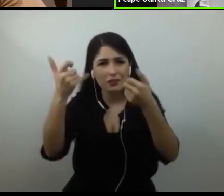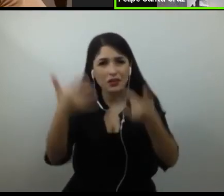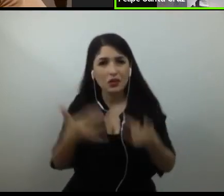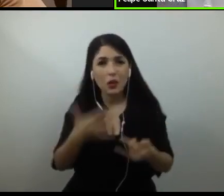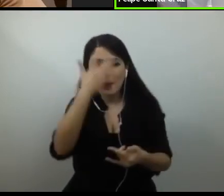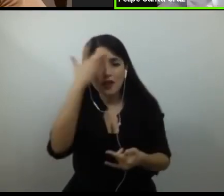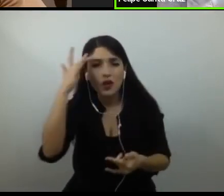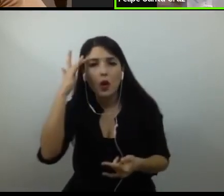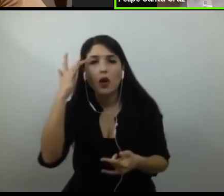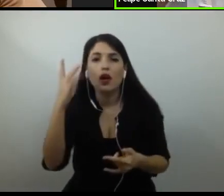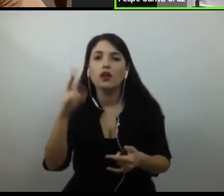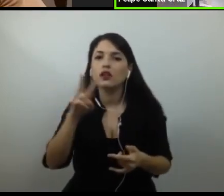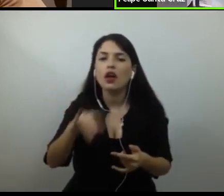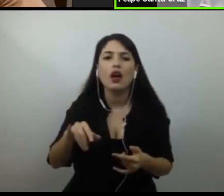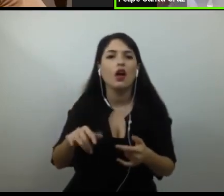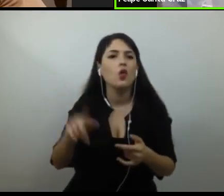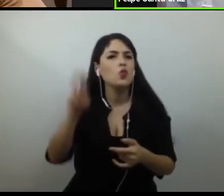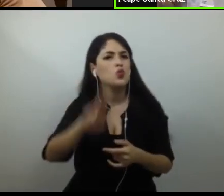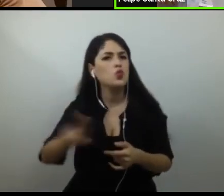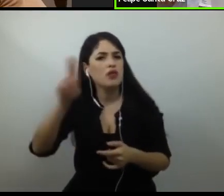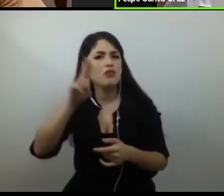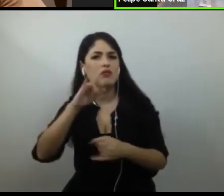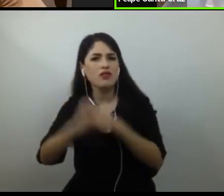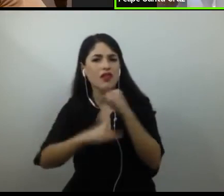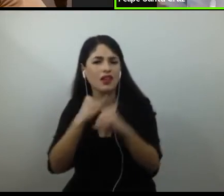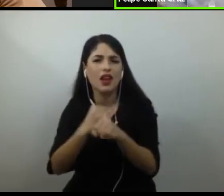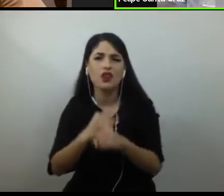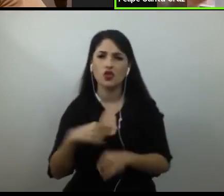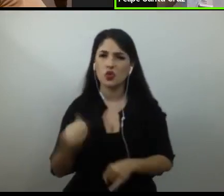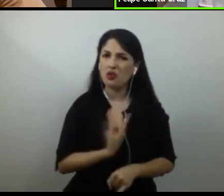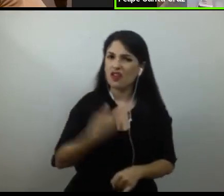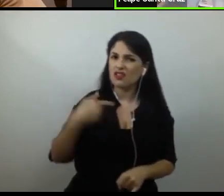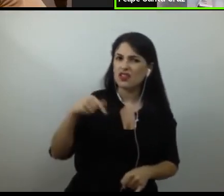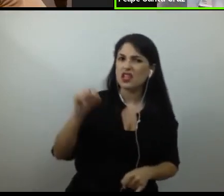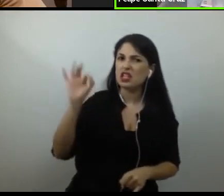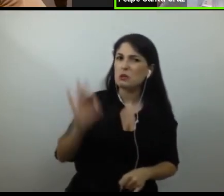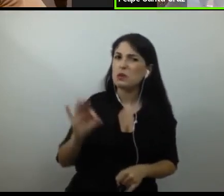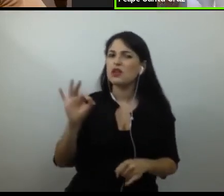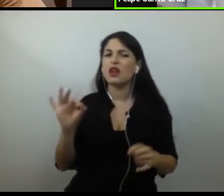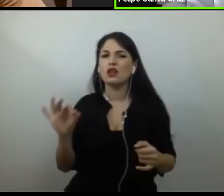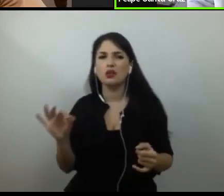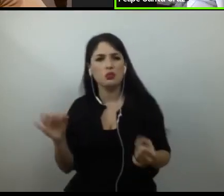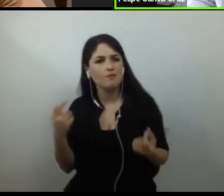estão se cotizando, usando a rede, somos 70%, estamos juntos,